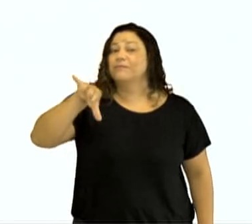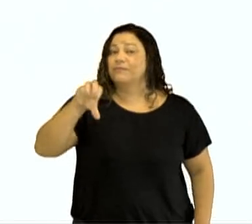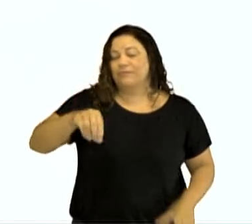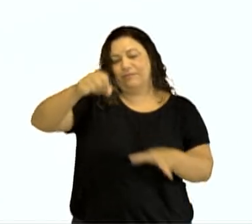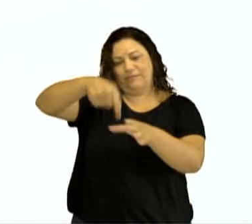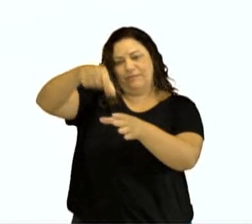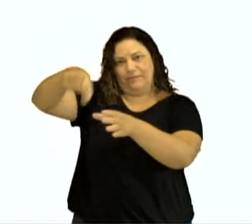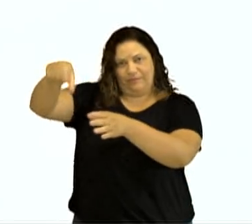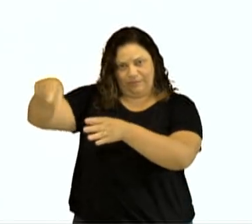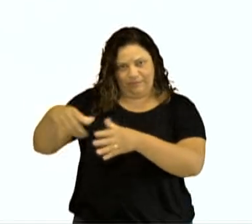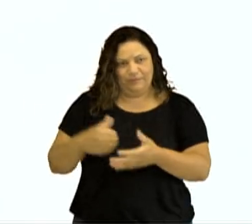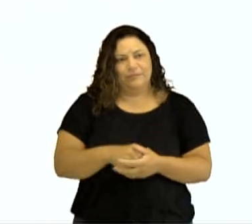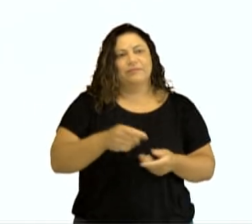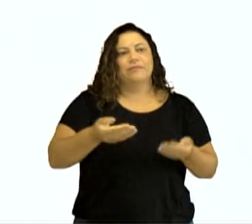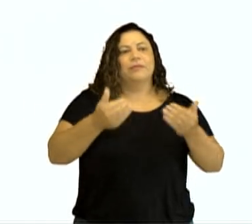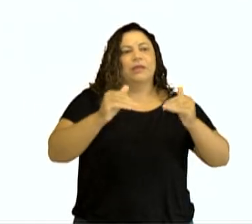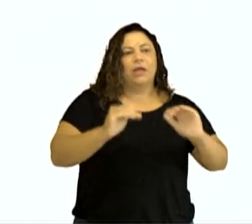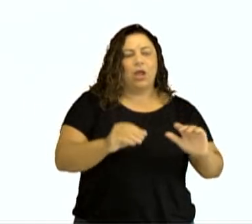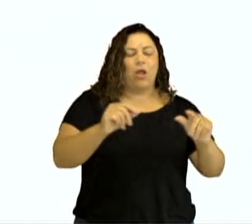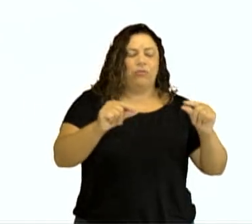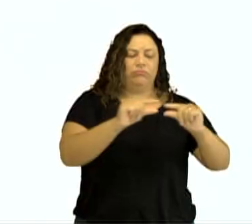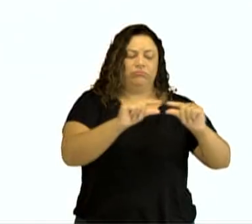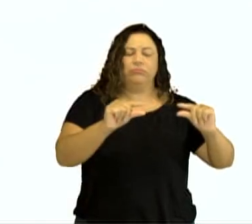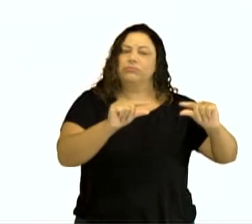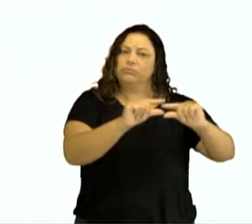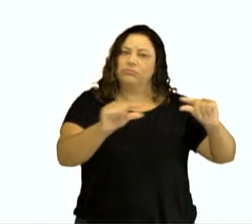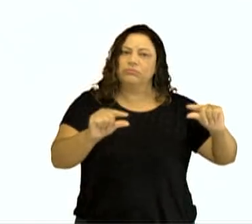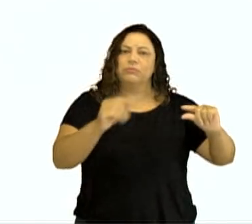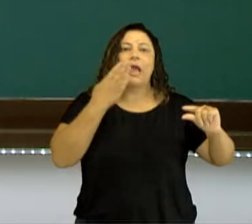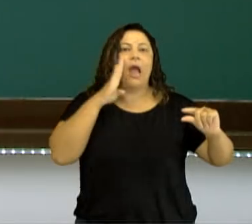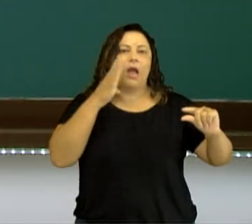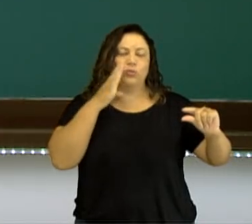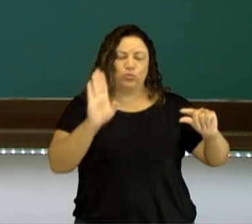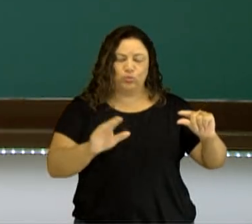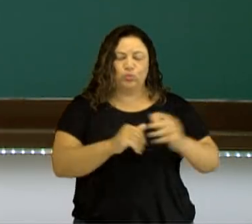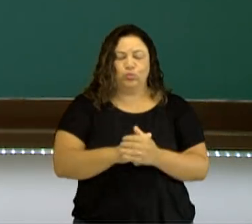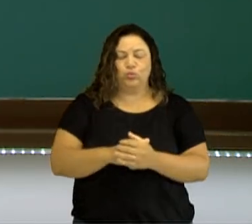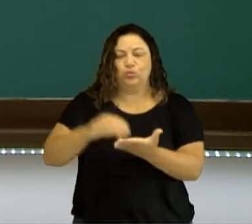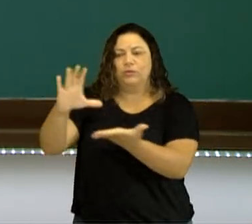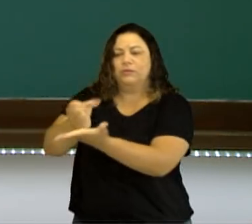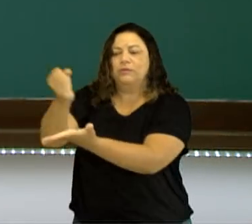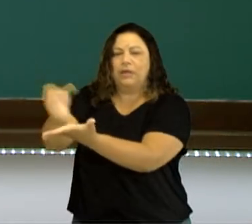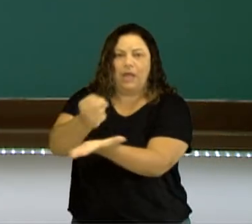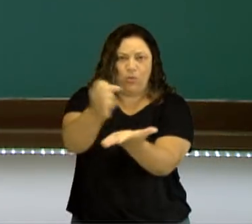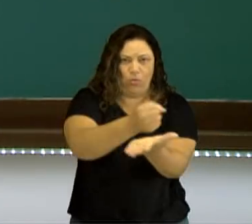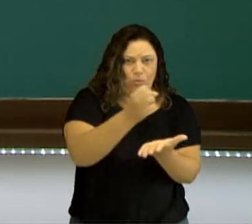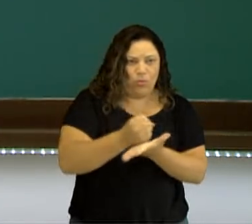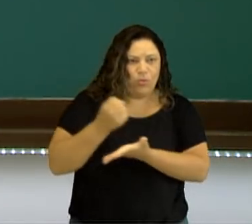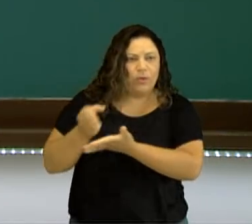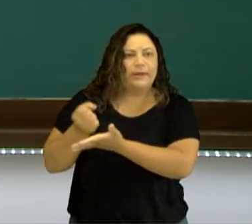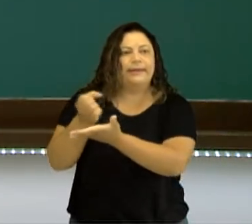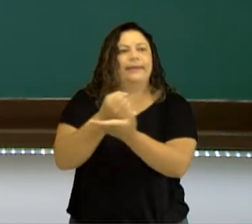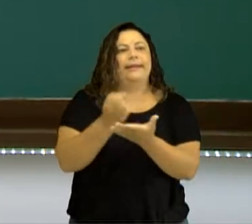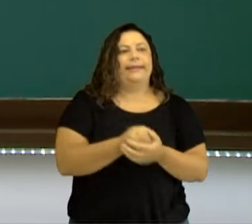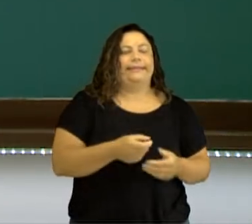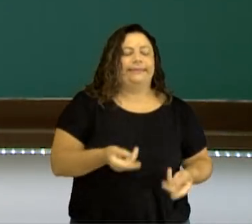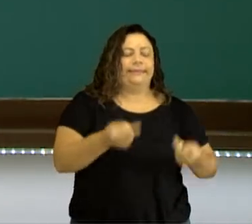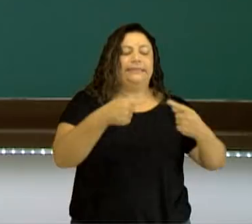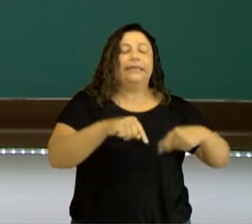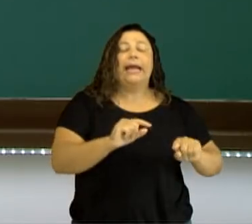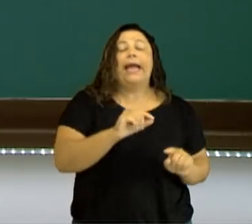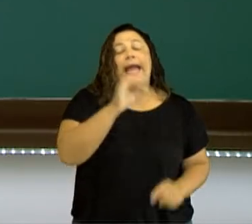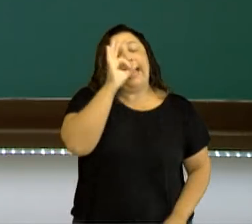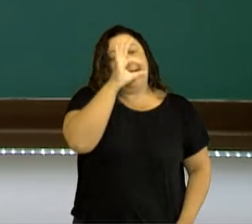em azul e a colheita, e a barrinha em verde o plantio e a colheita, quando acontecem as duas coisas